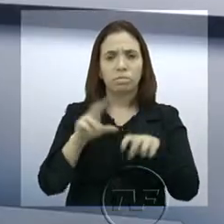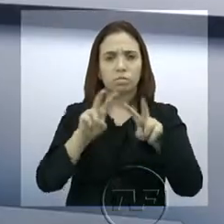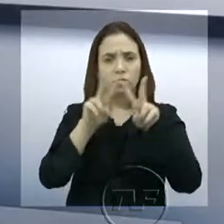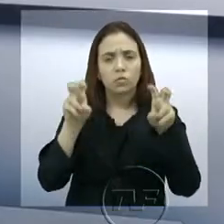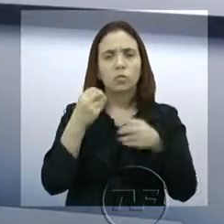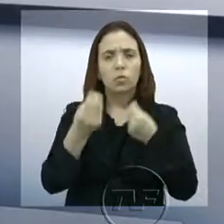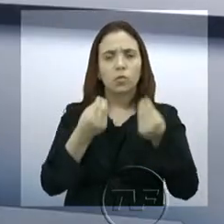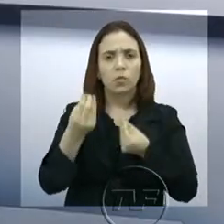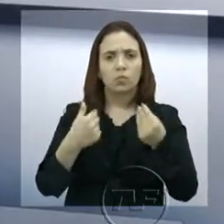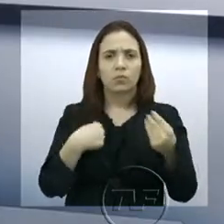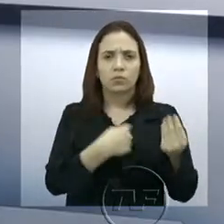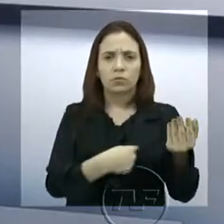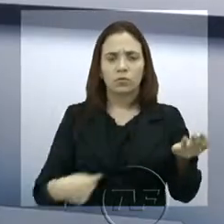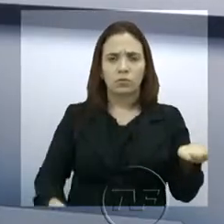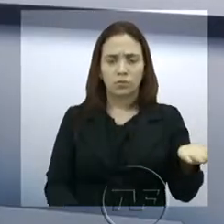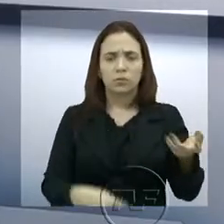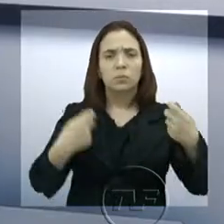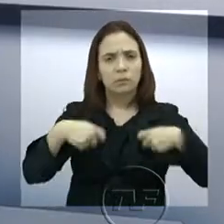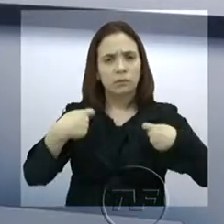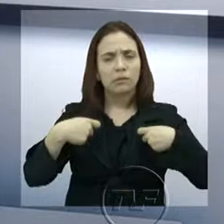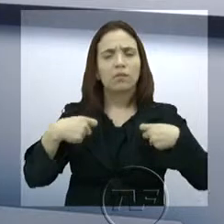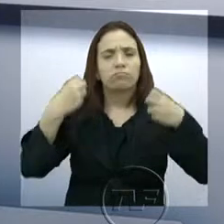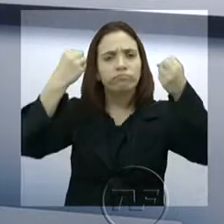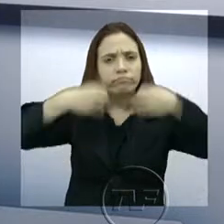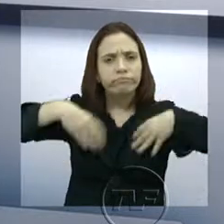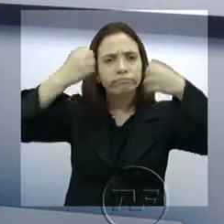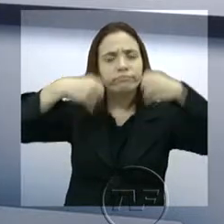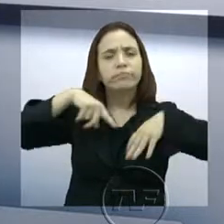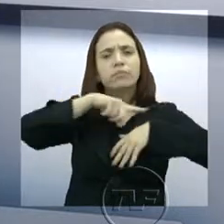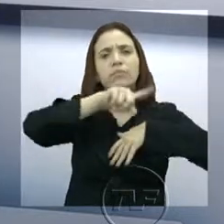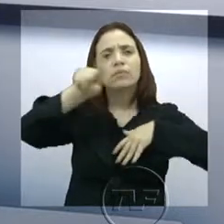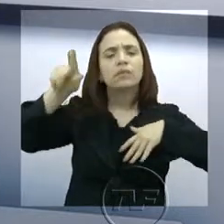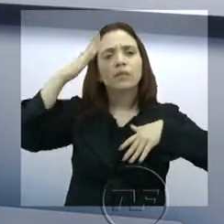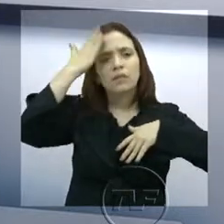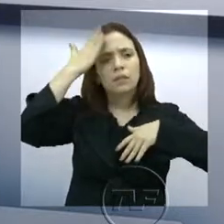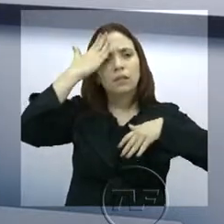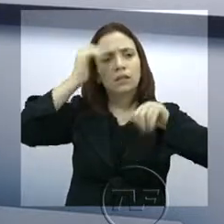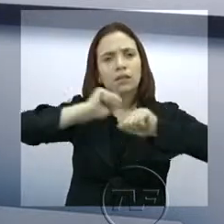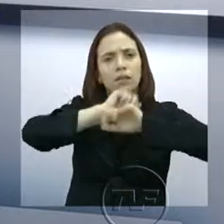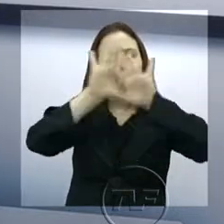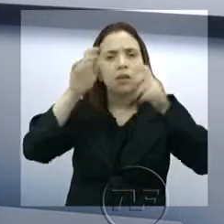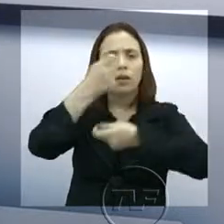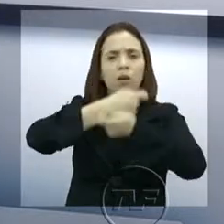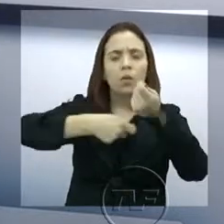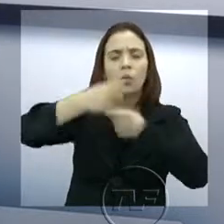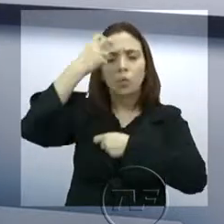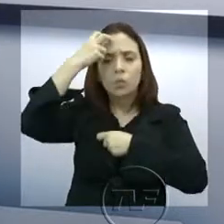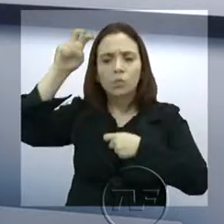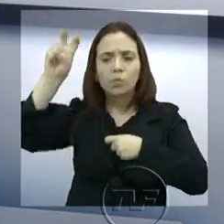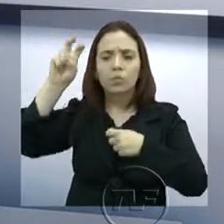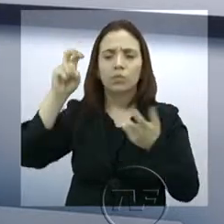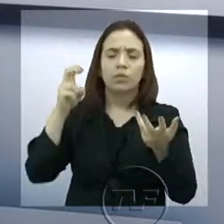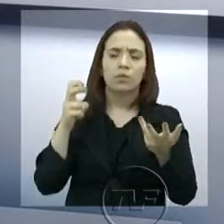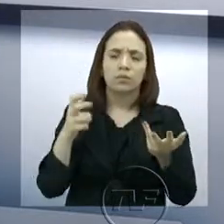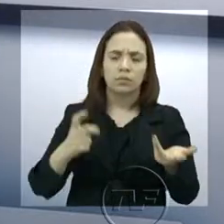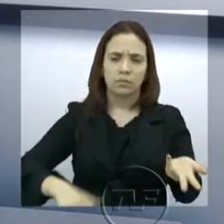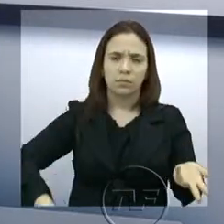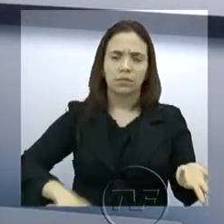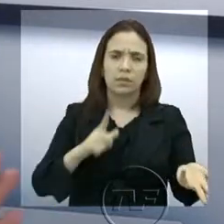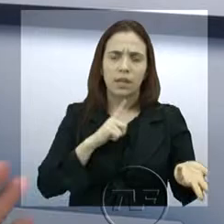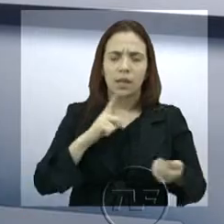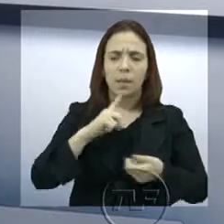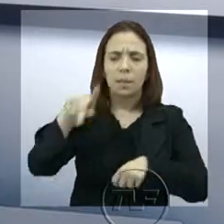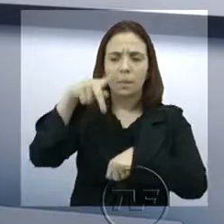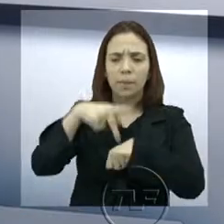mundo, é preciso ser levado em conta de que maneira esse efeito está atuando nas economias de muitos países